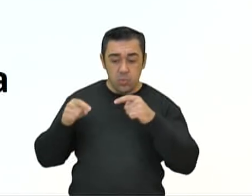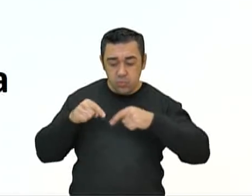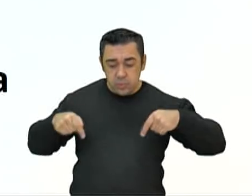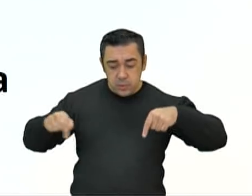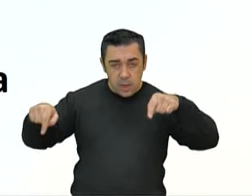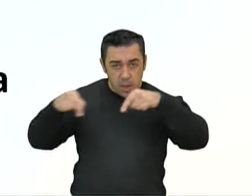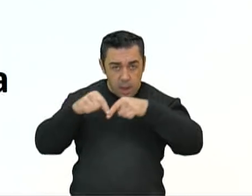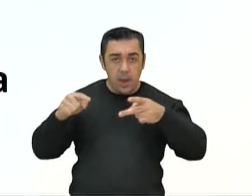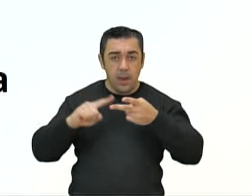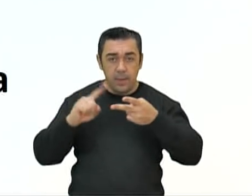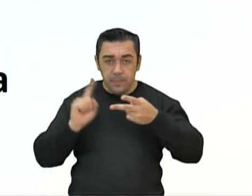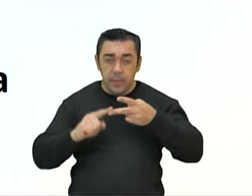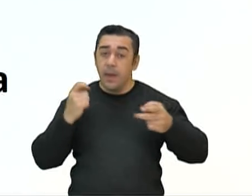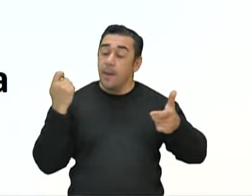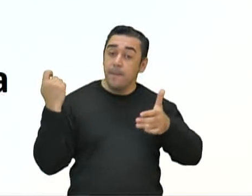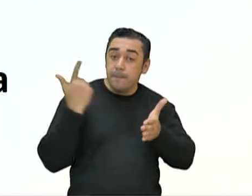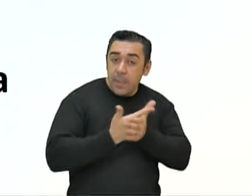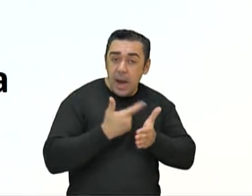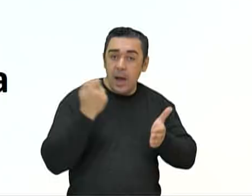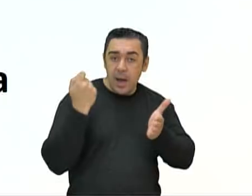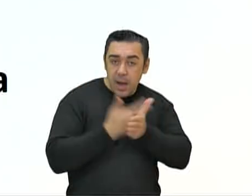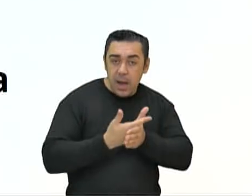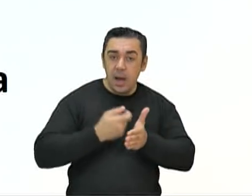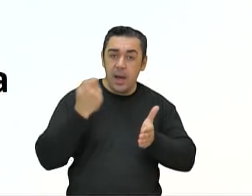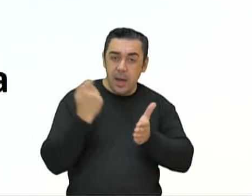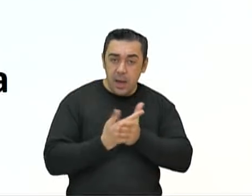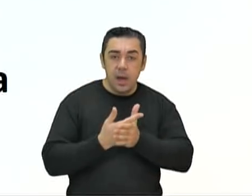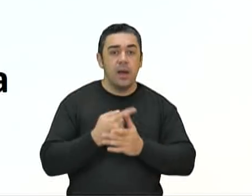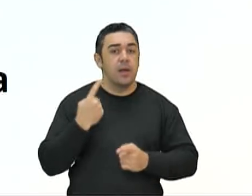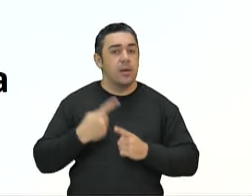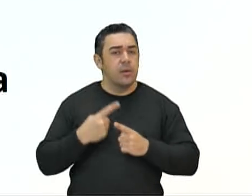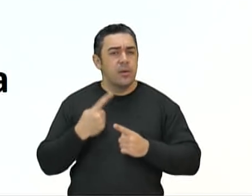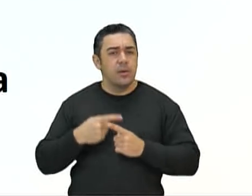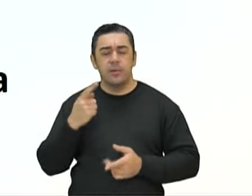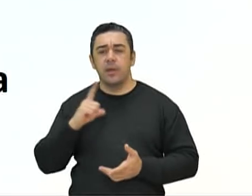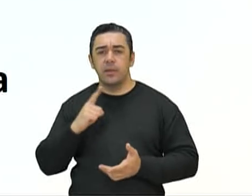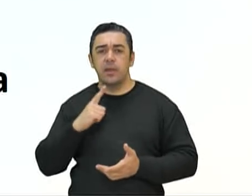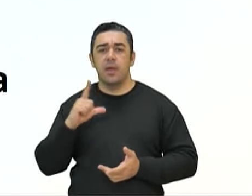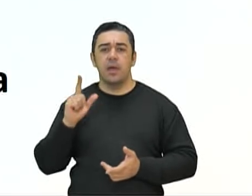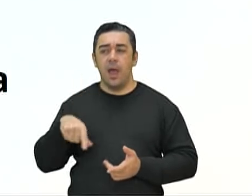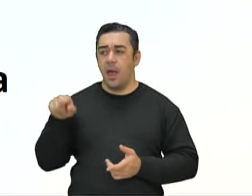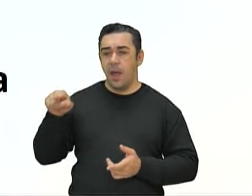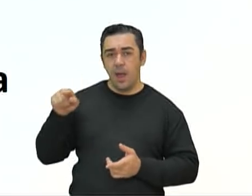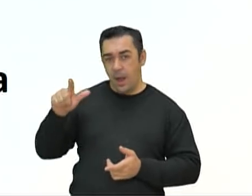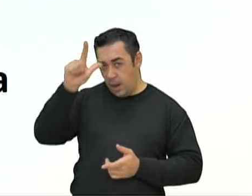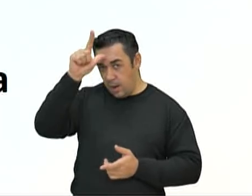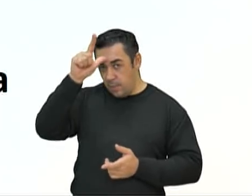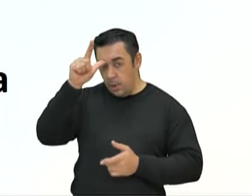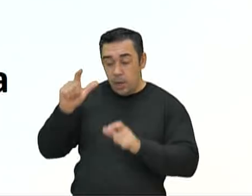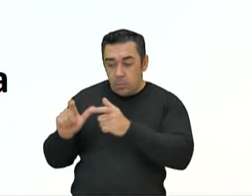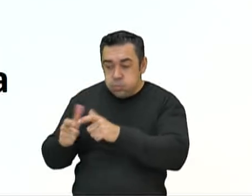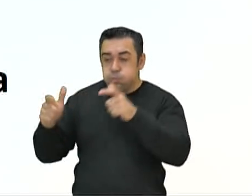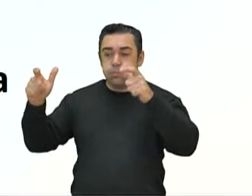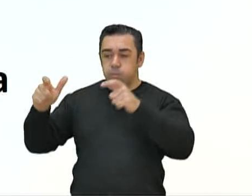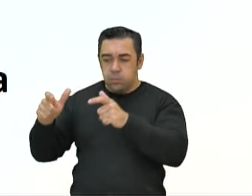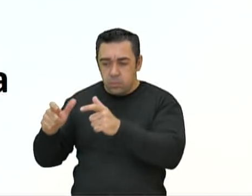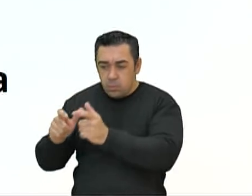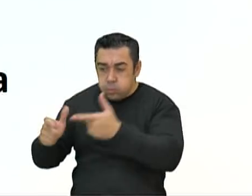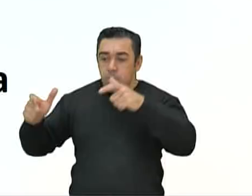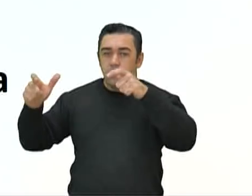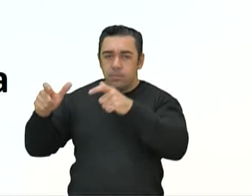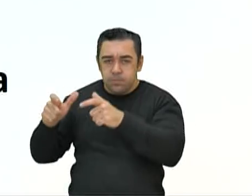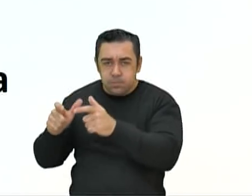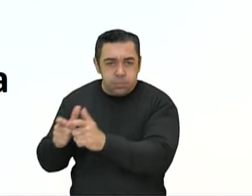e várias outras cláusulas que impediam o crescimento da Alemanha, ou a retomada do crescimento